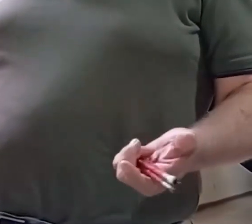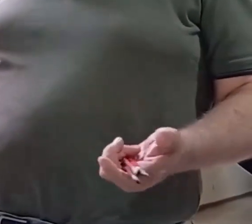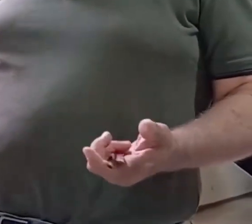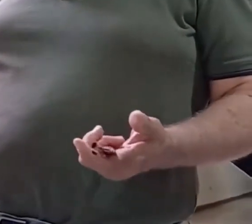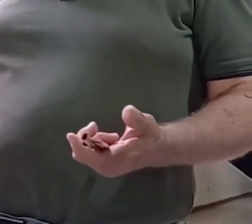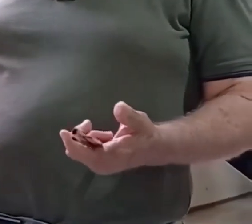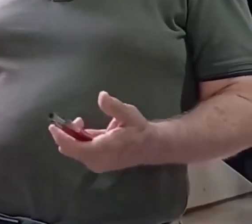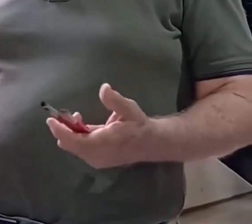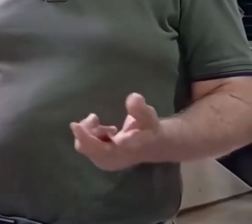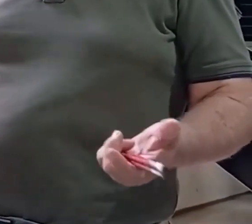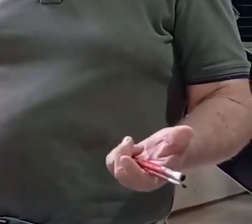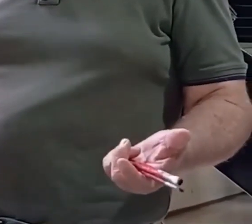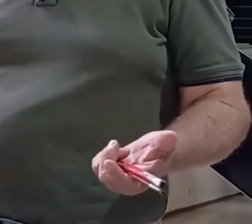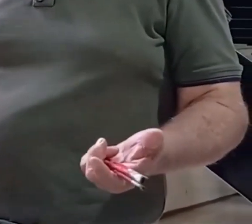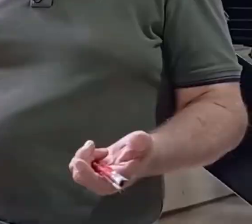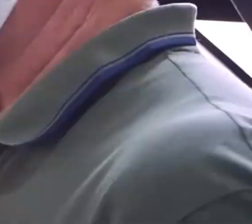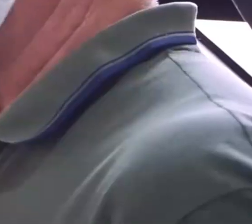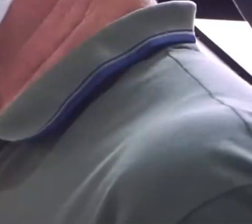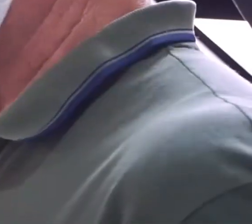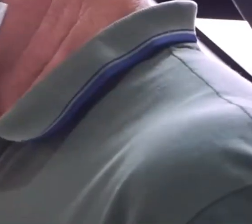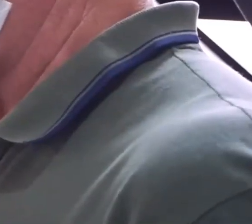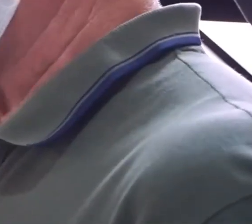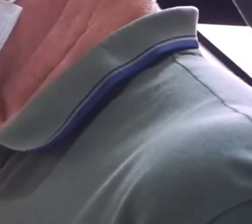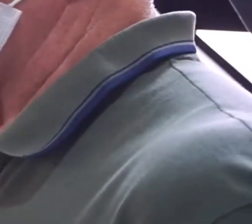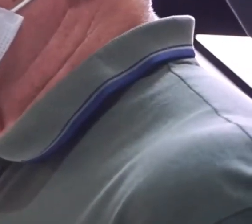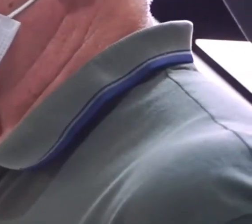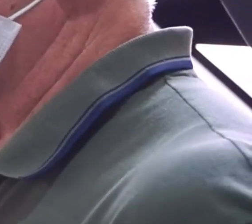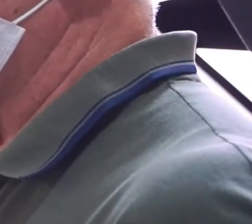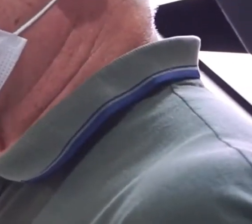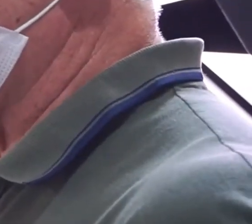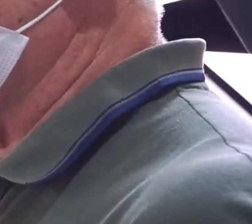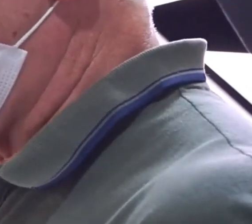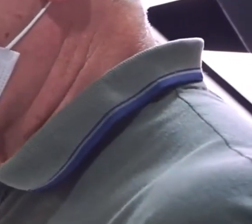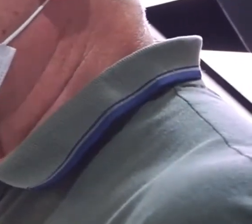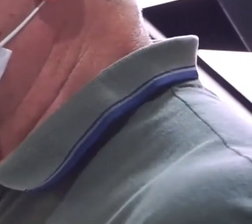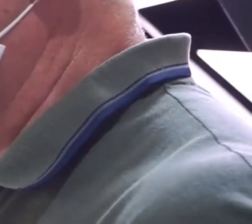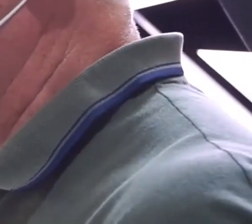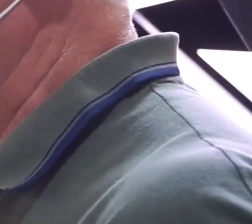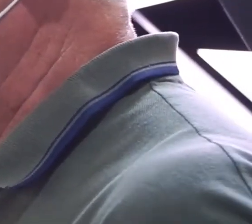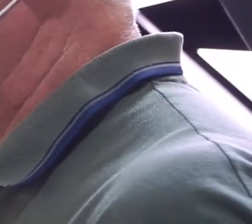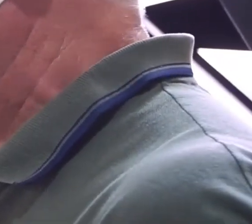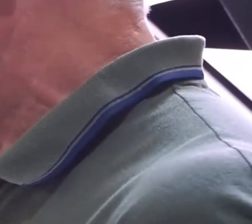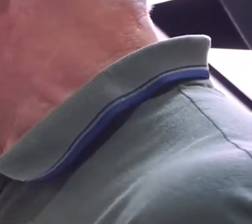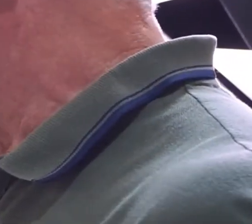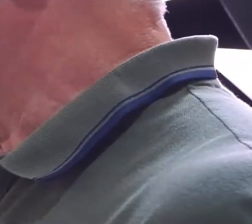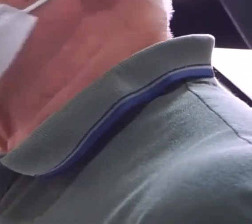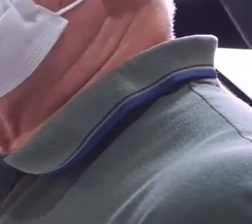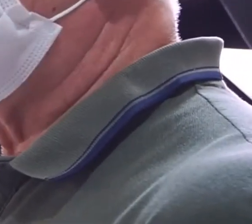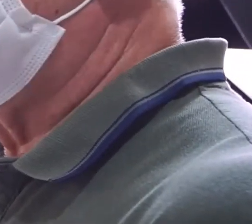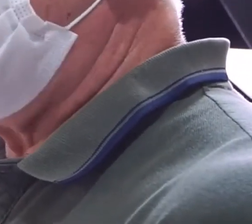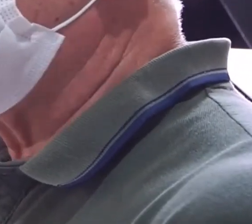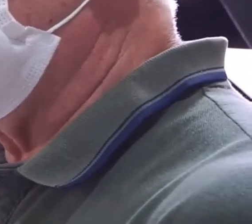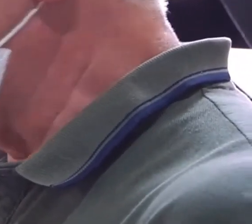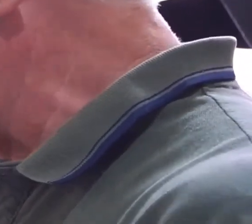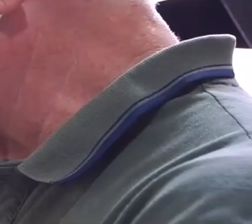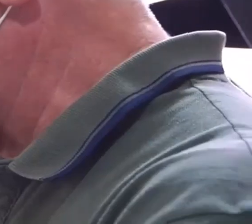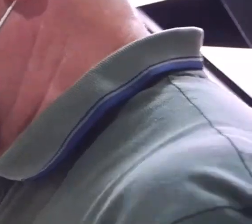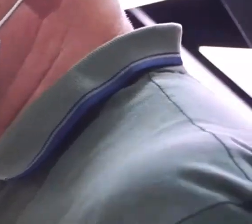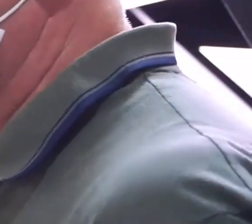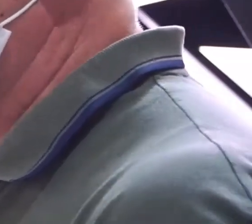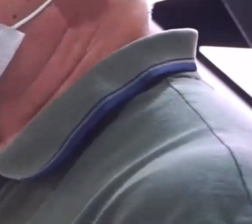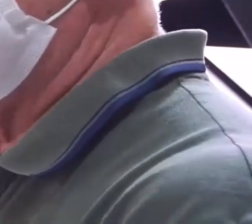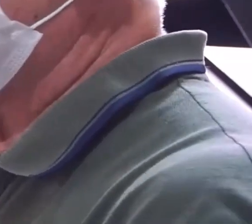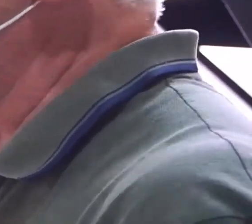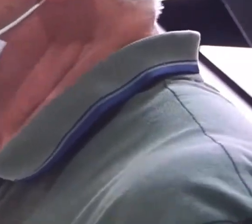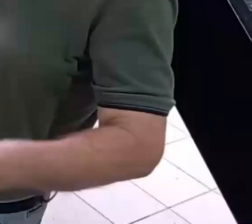Depende do tamanho também da inspiração, né? Às vezes você está com uma ideia e não quer deixar ela fugir. Aí você vai, chega em casa,